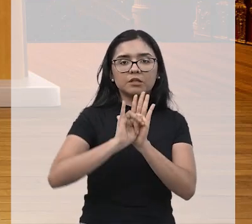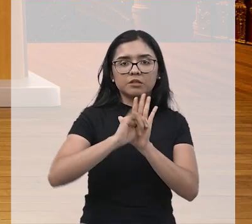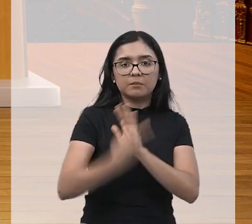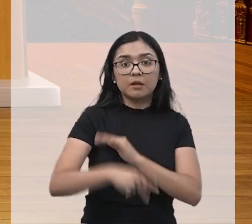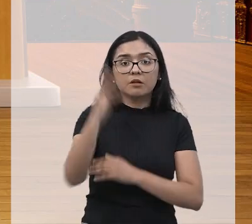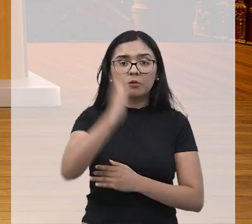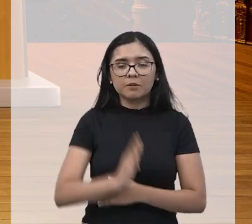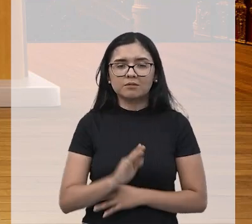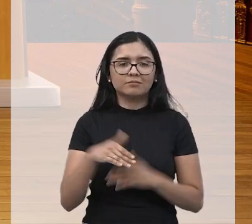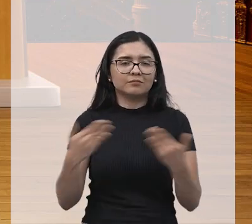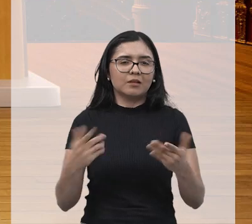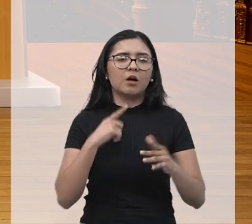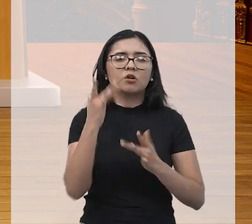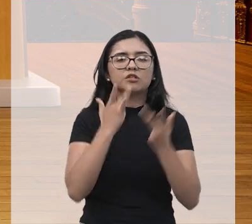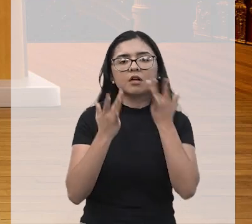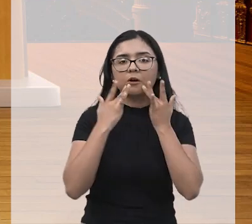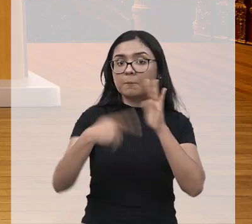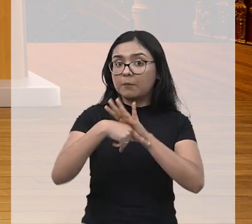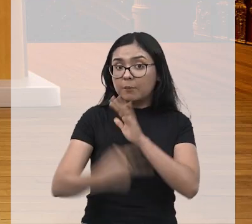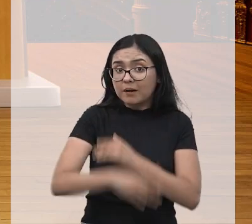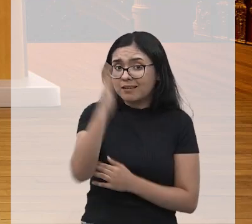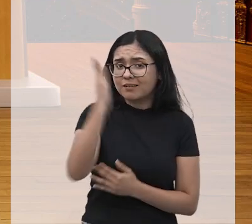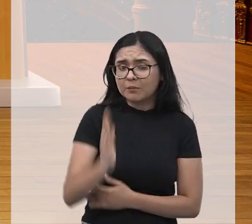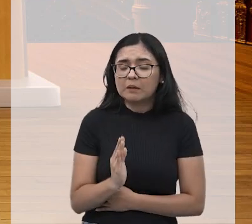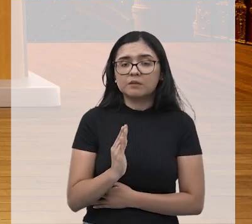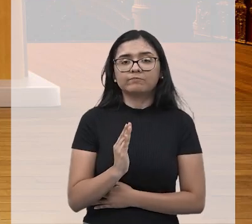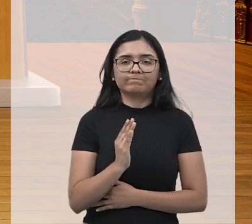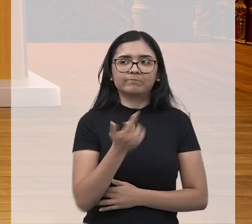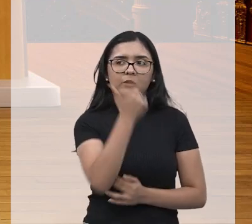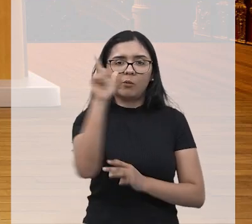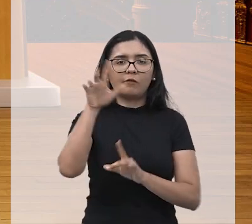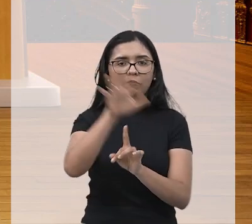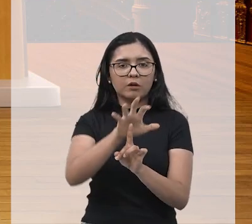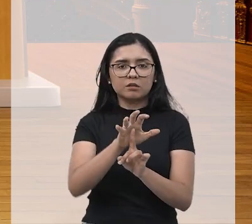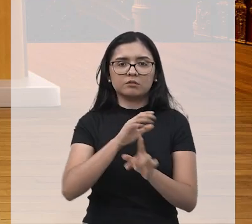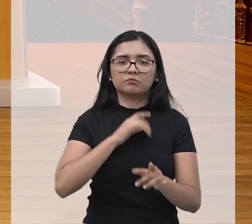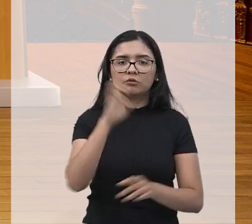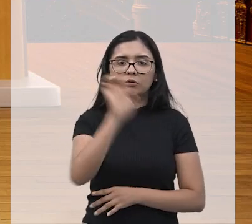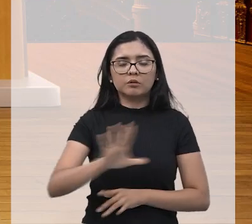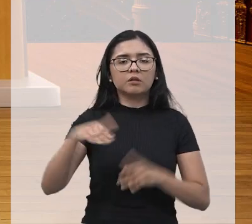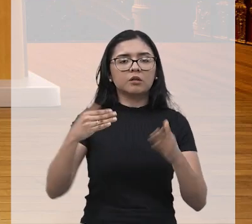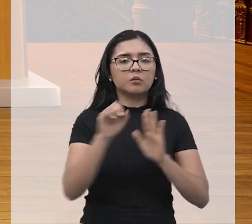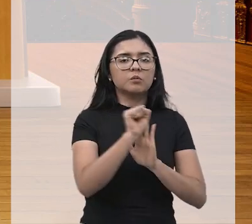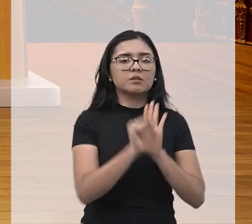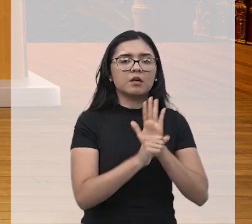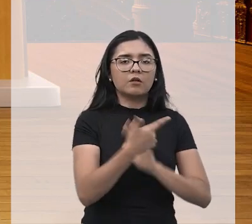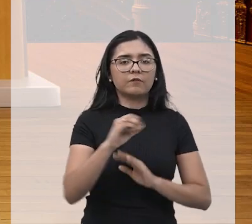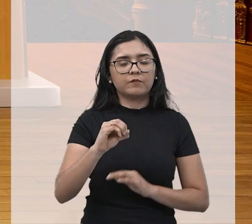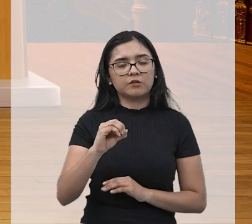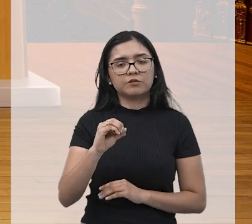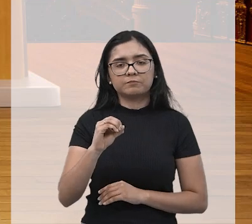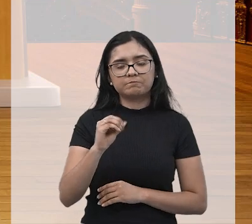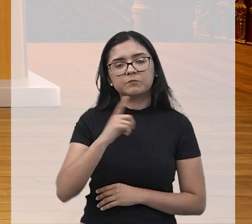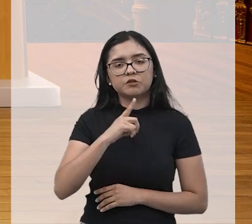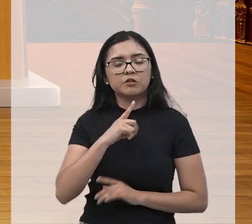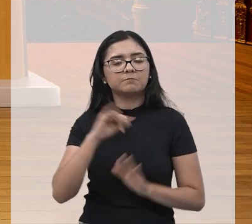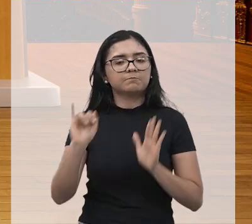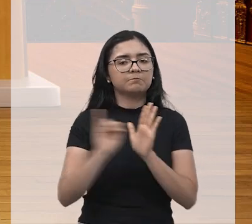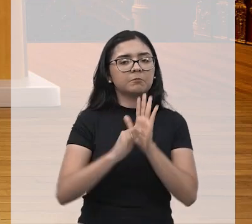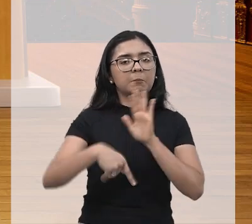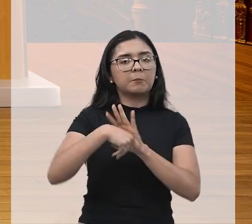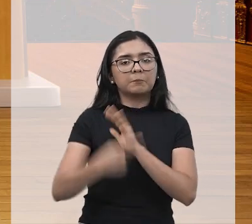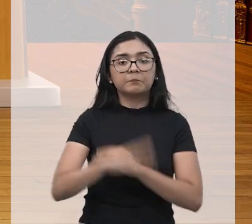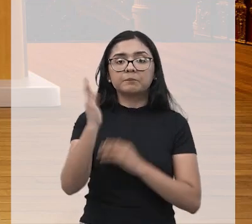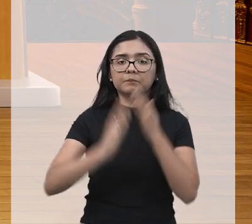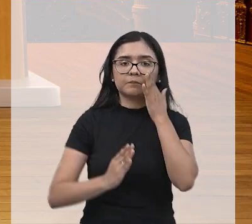brasileira. Então, a gente está falando de teatro brasileiro, então a gente consegue identificar, né, a partir do século XX, mais essa identidade